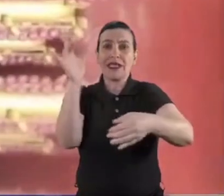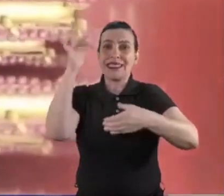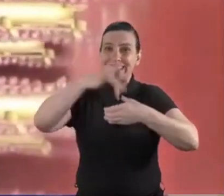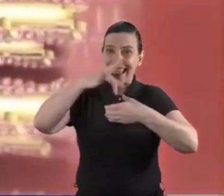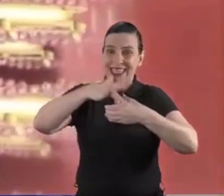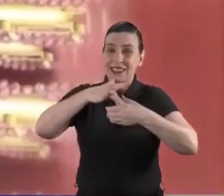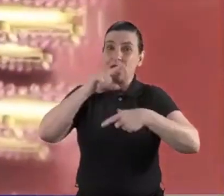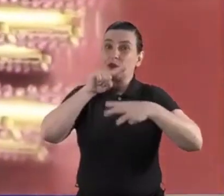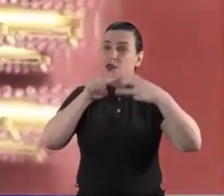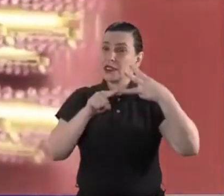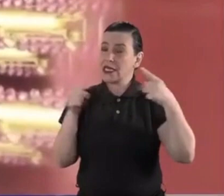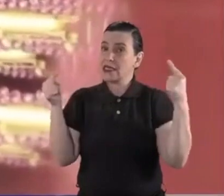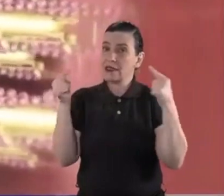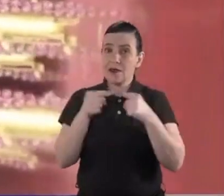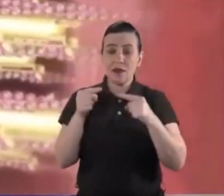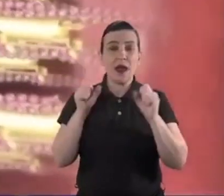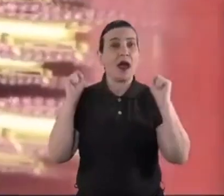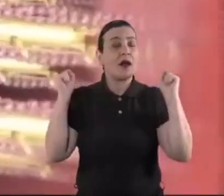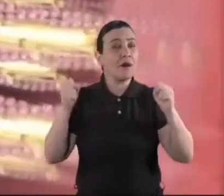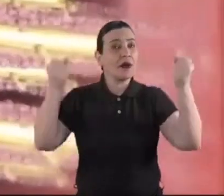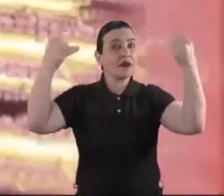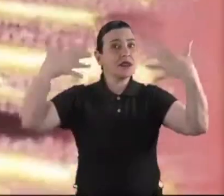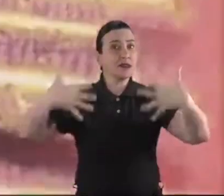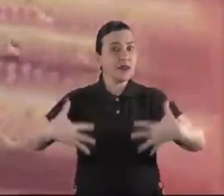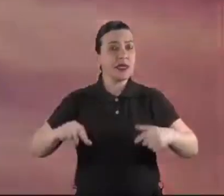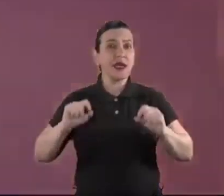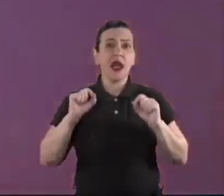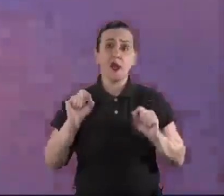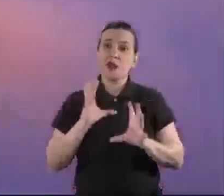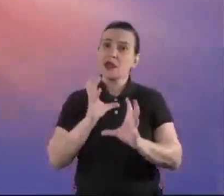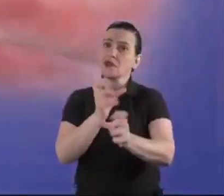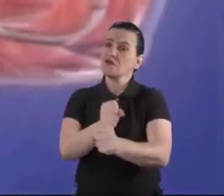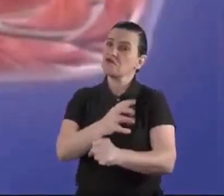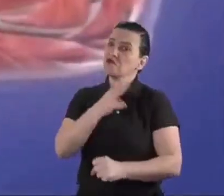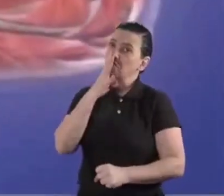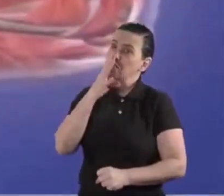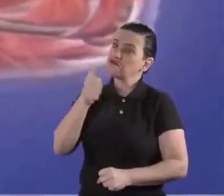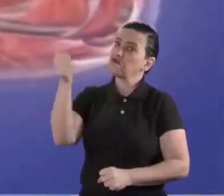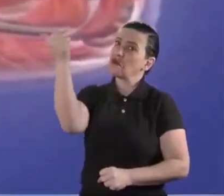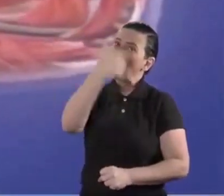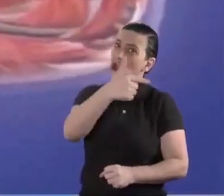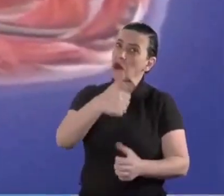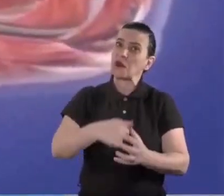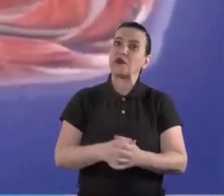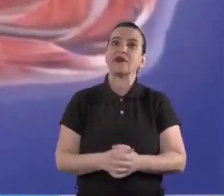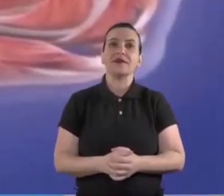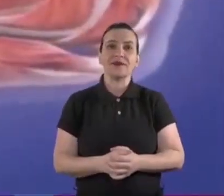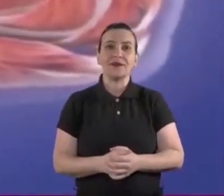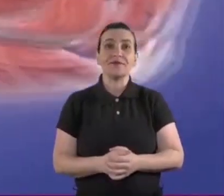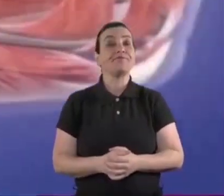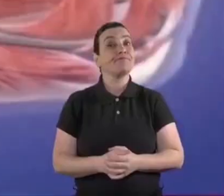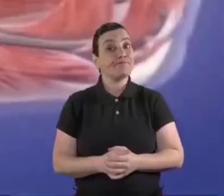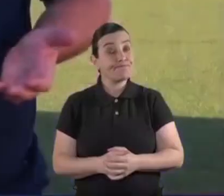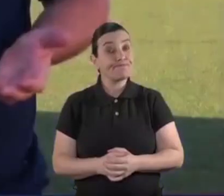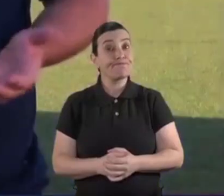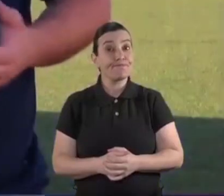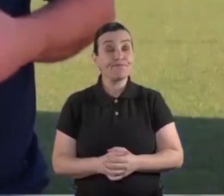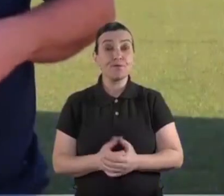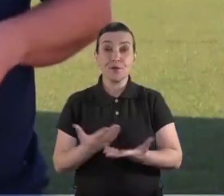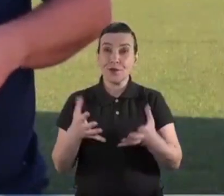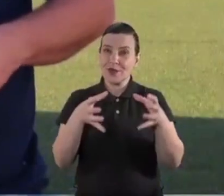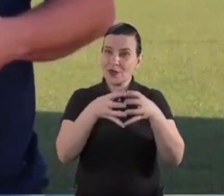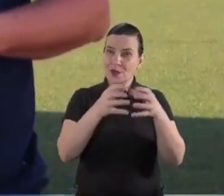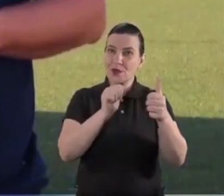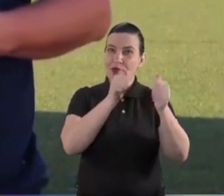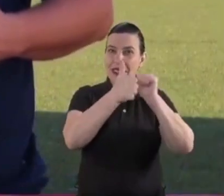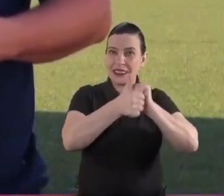Esses três fatores combinados podem explicar esses resultados tão expressivos mostrados anteriormente. Portanto, para aqueles atletas